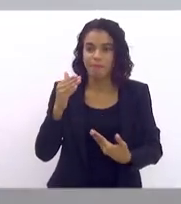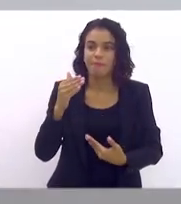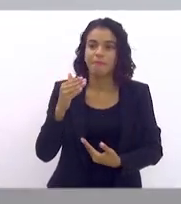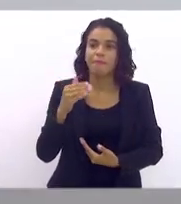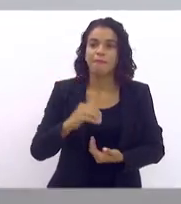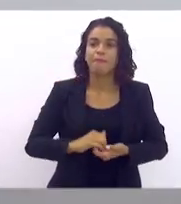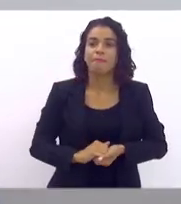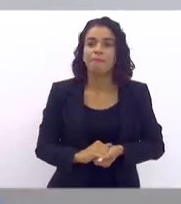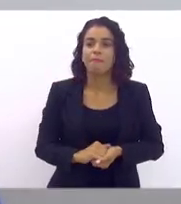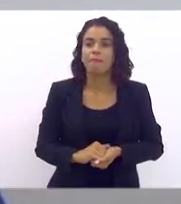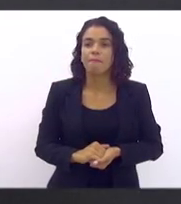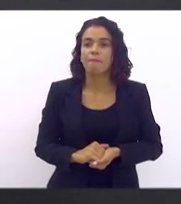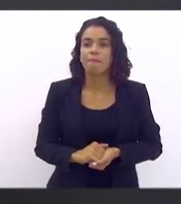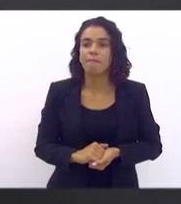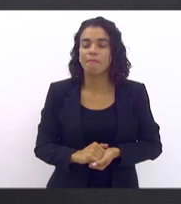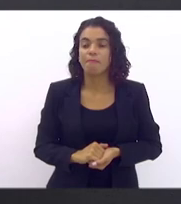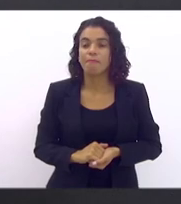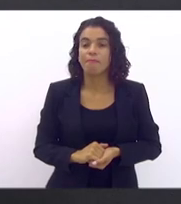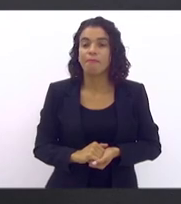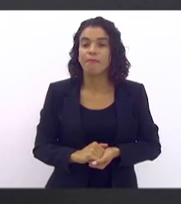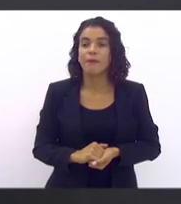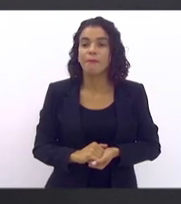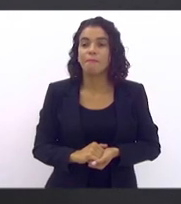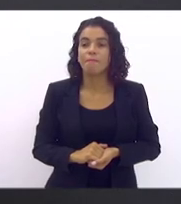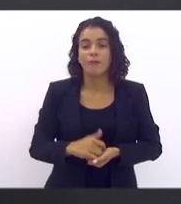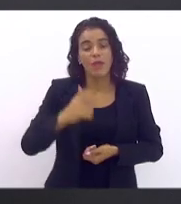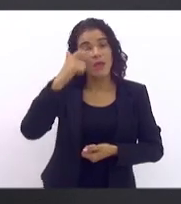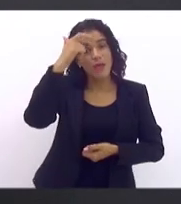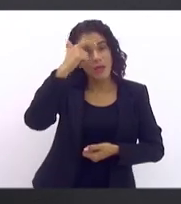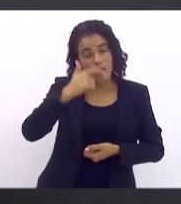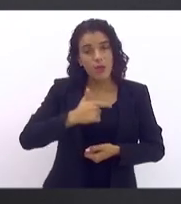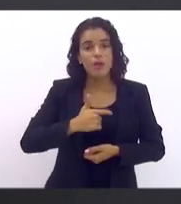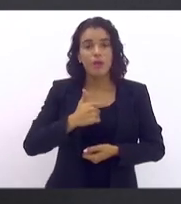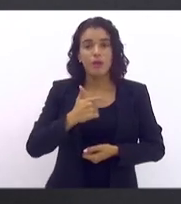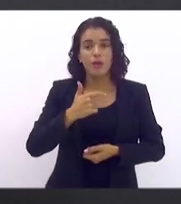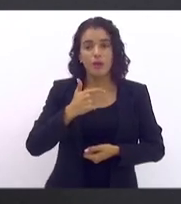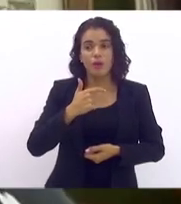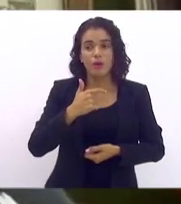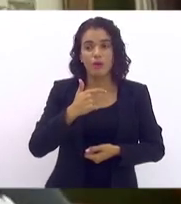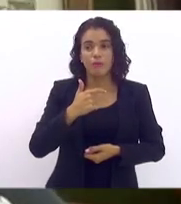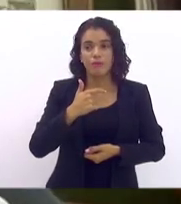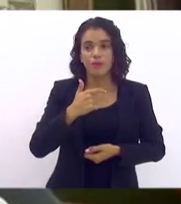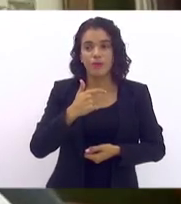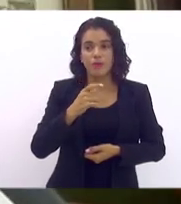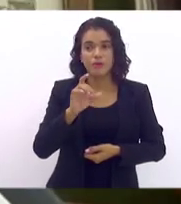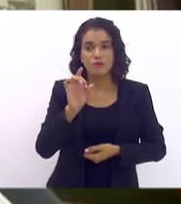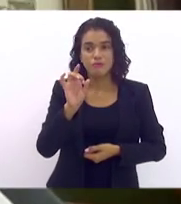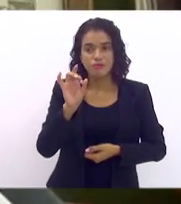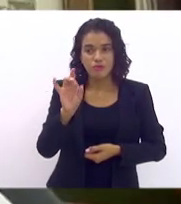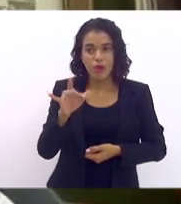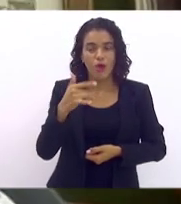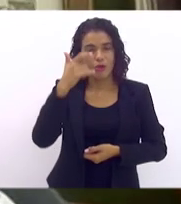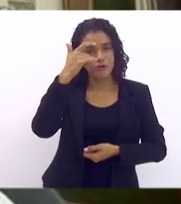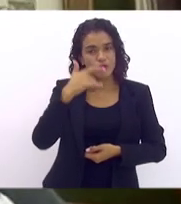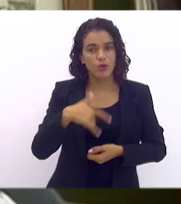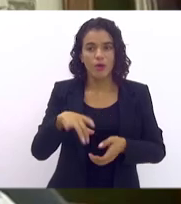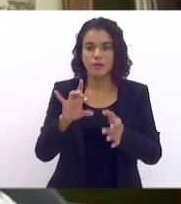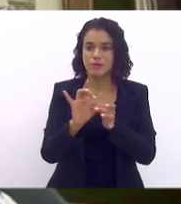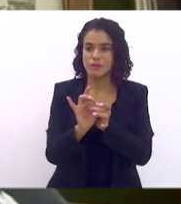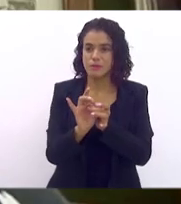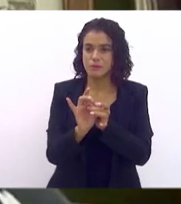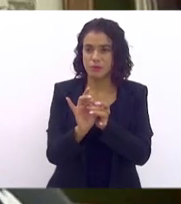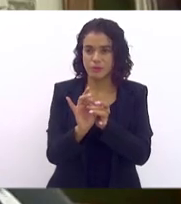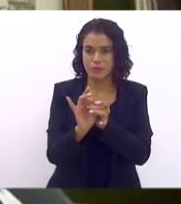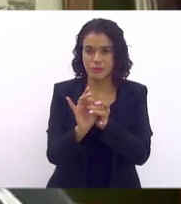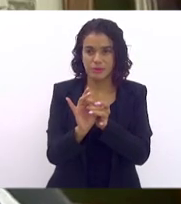Carla, quer fazer mais alguma observação? Por favor, eu me... Não, Só para dizer que eu fico à disposição,